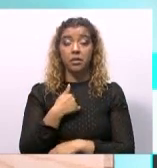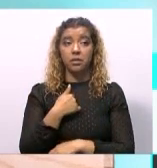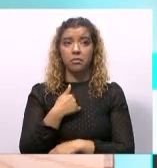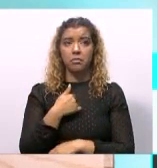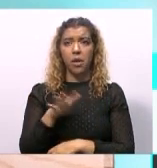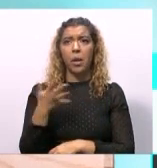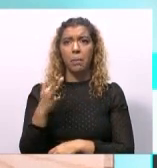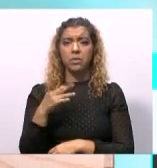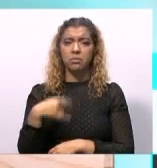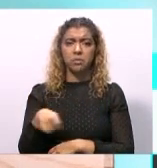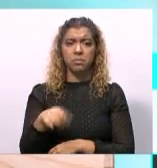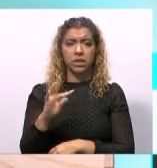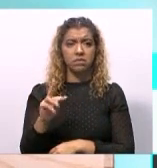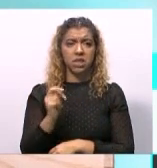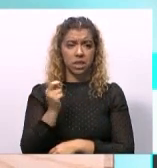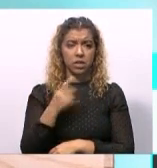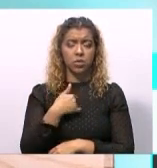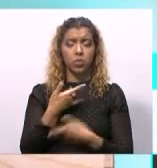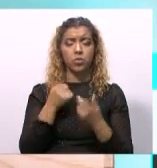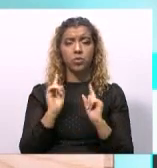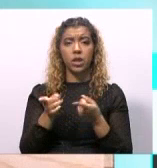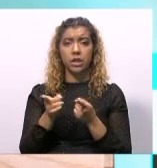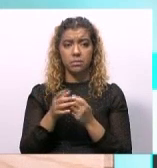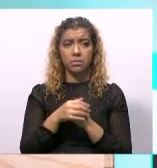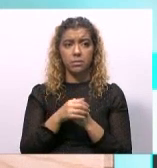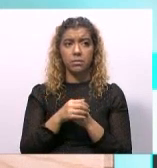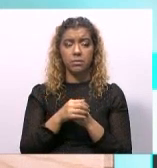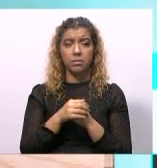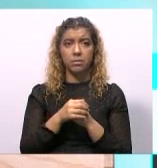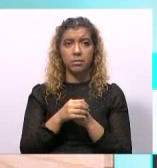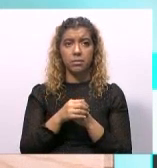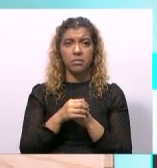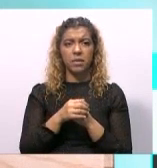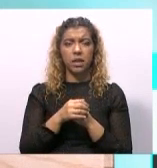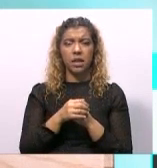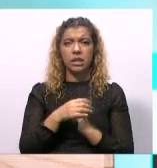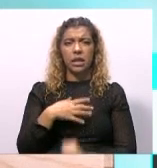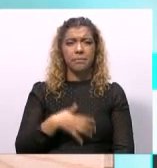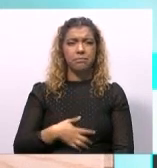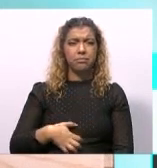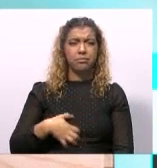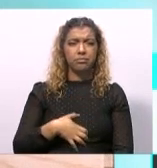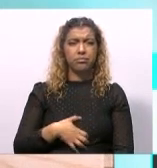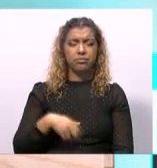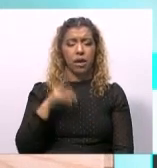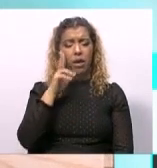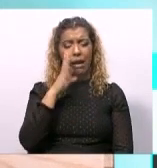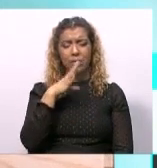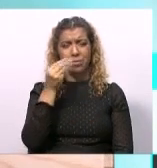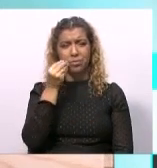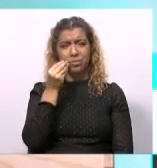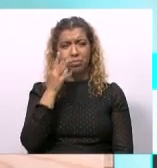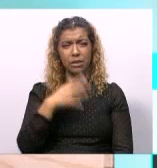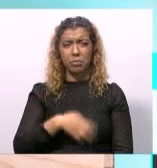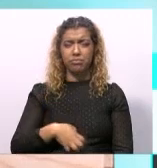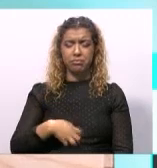coisa de 3 meses comecei a ficar enjoada só de olhar para a comida. Fui